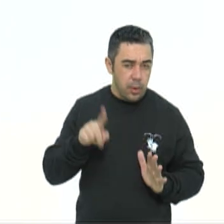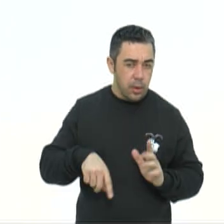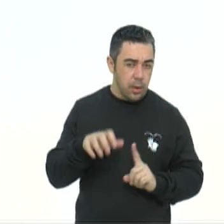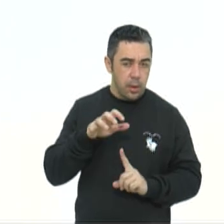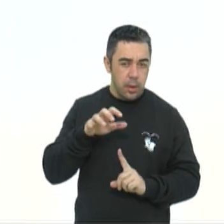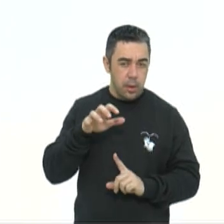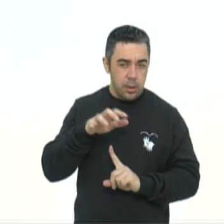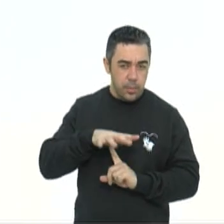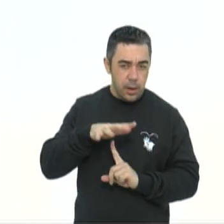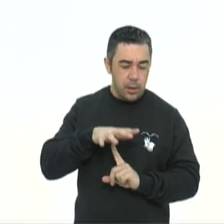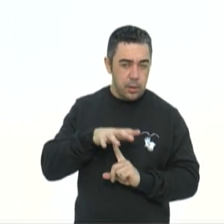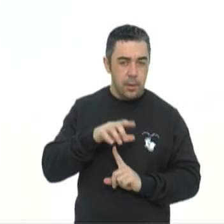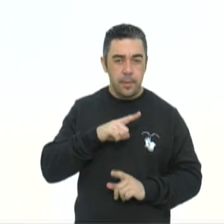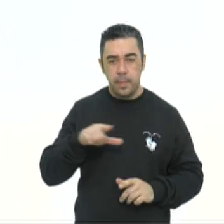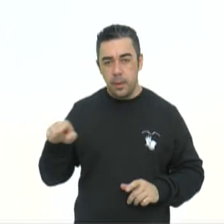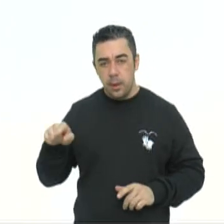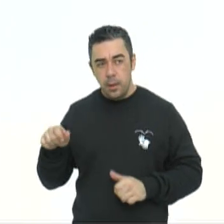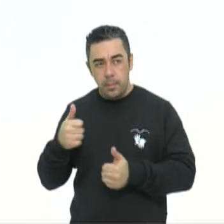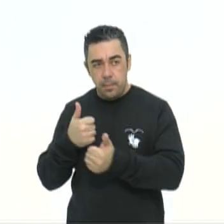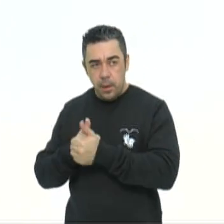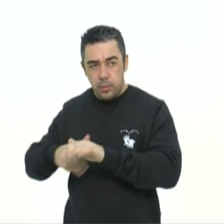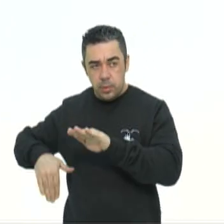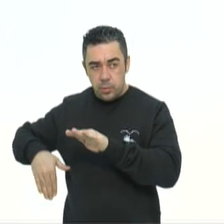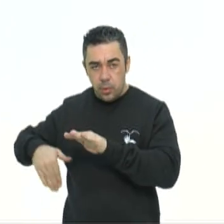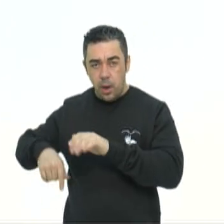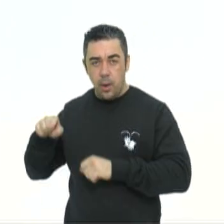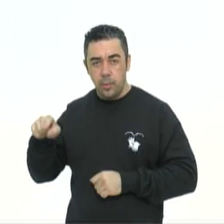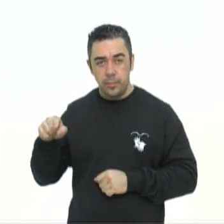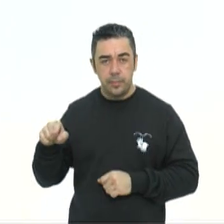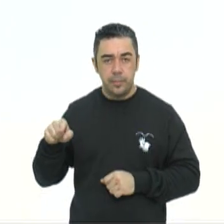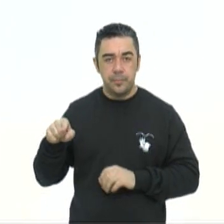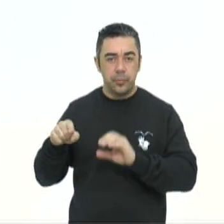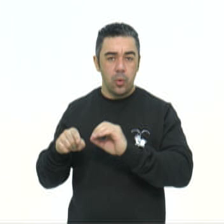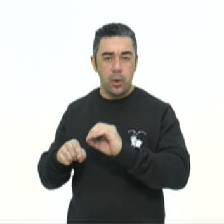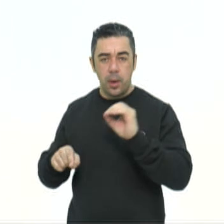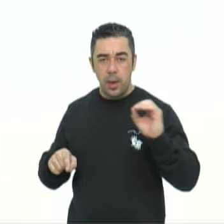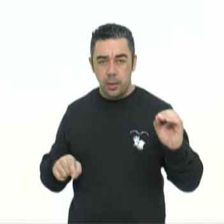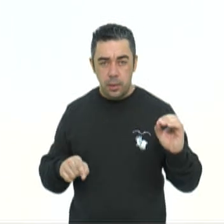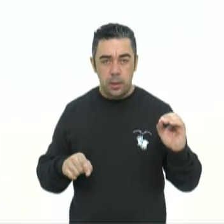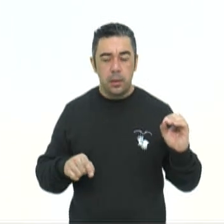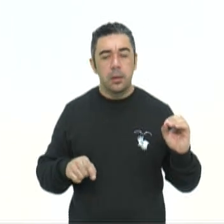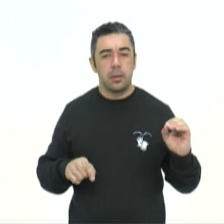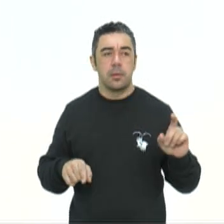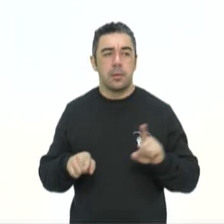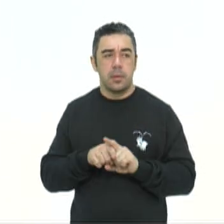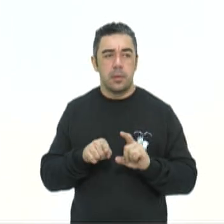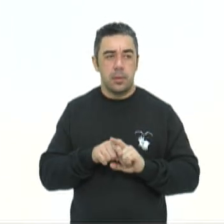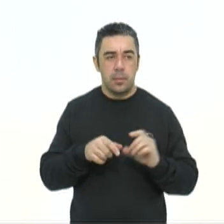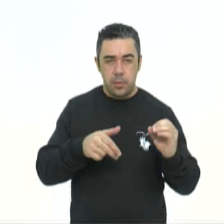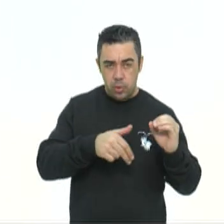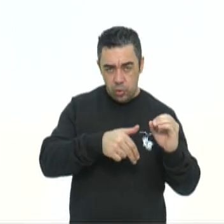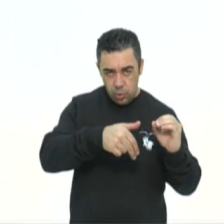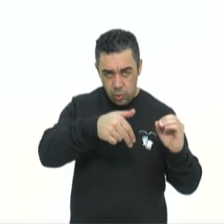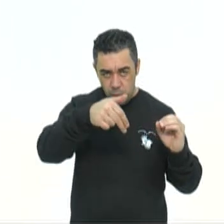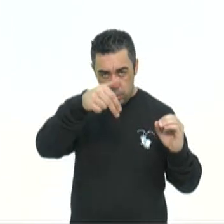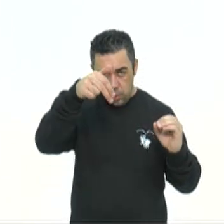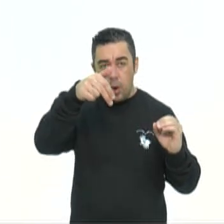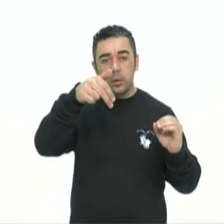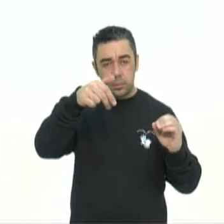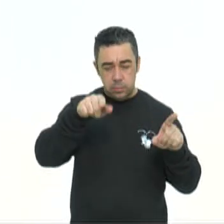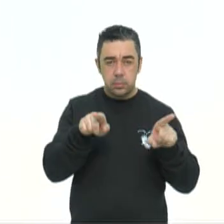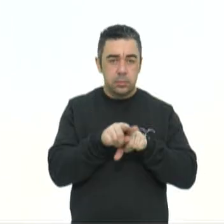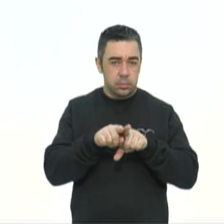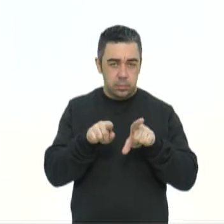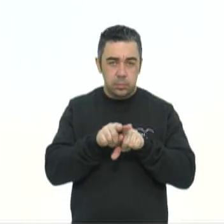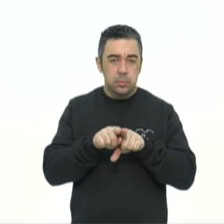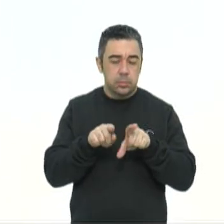Aqui no litoral, temos também no oeste, temos no norte